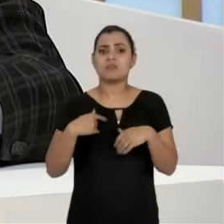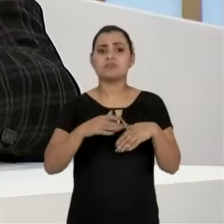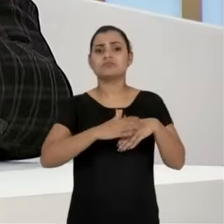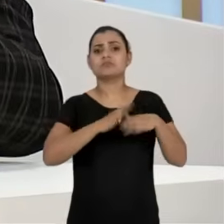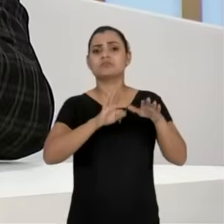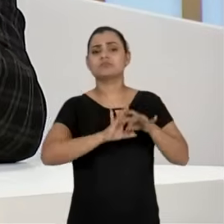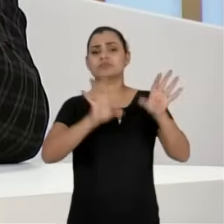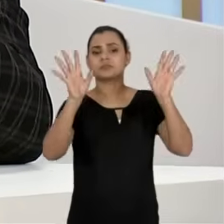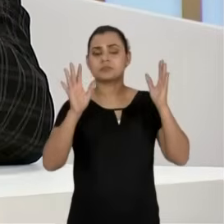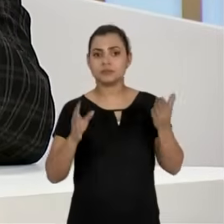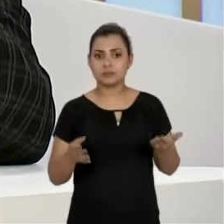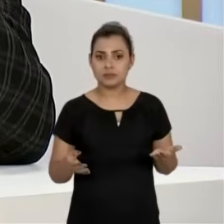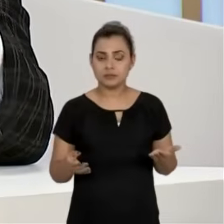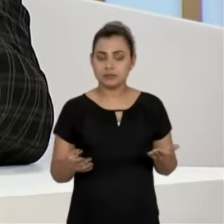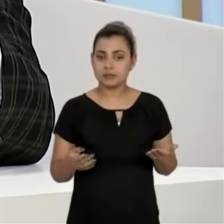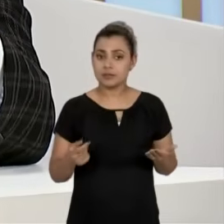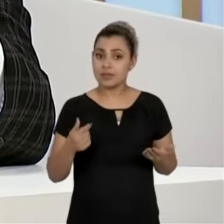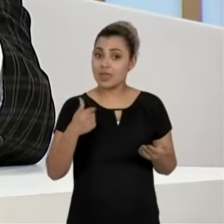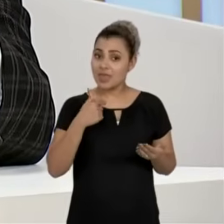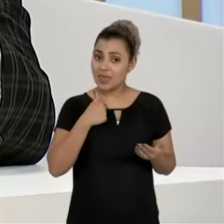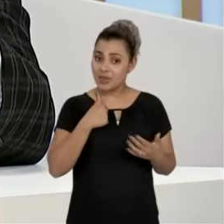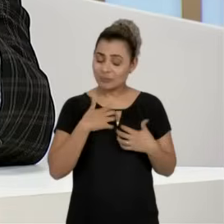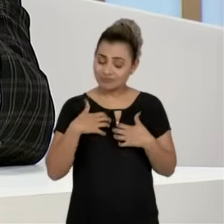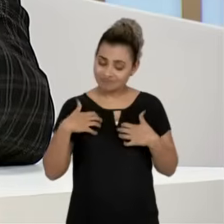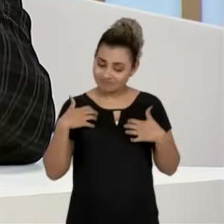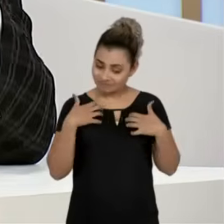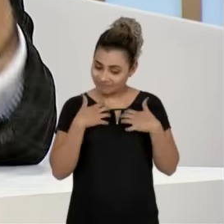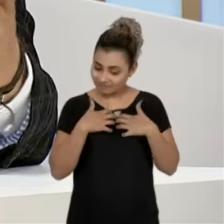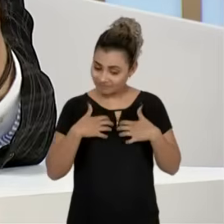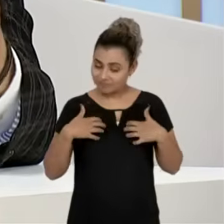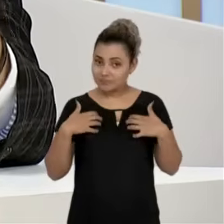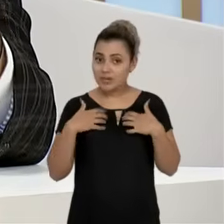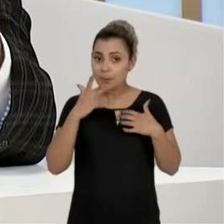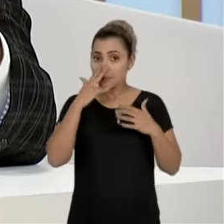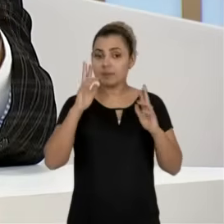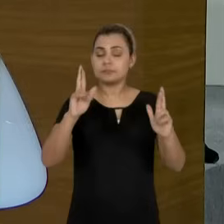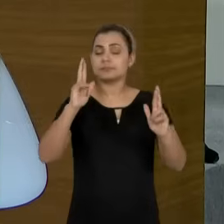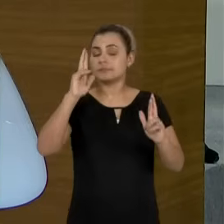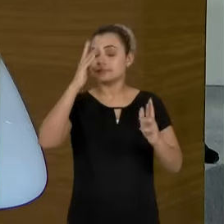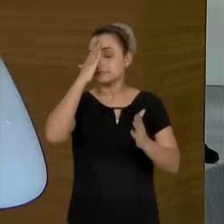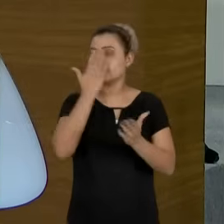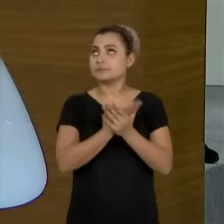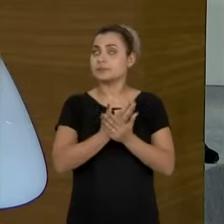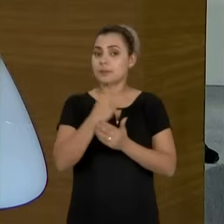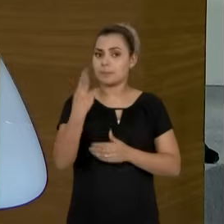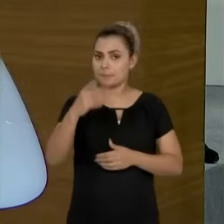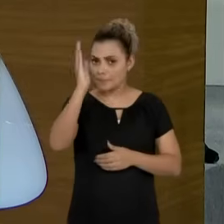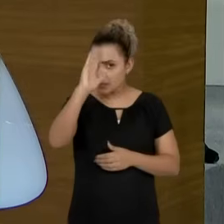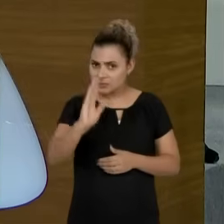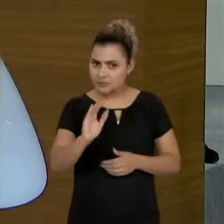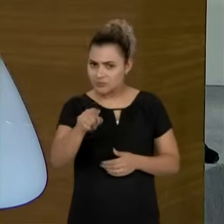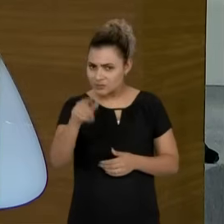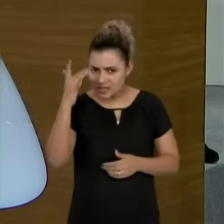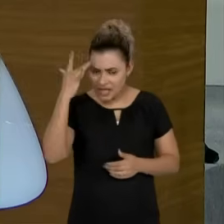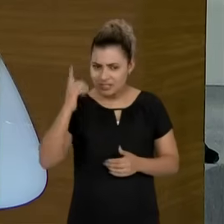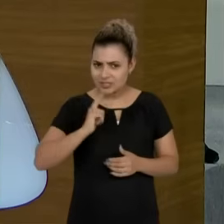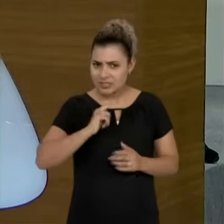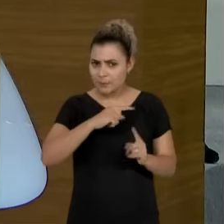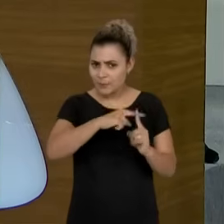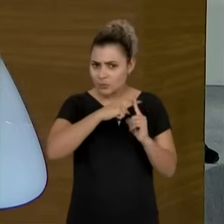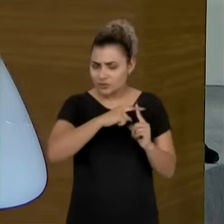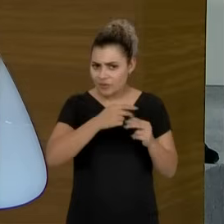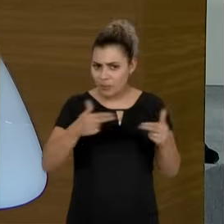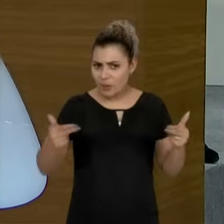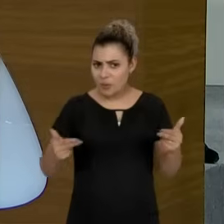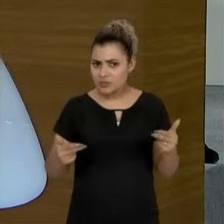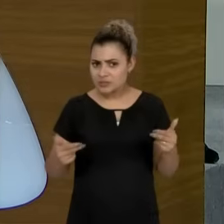vontade. Eu sofro desse mal do otimismo em relação ao Brasil. Tem alguma coisa positiva, assim,